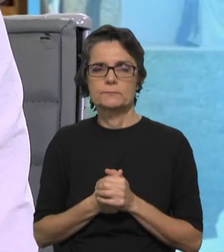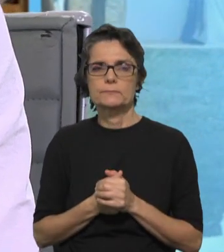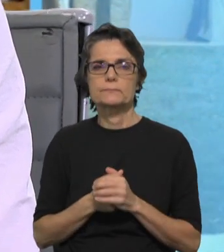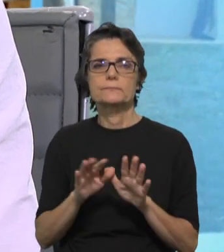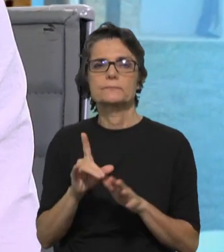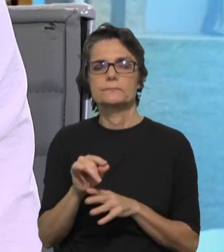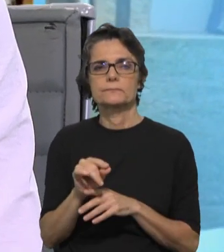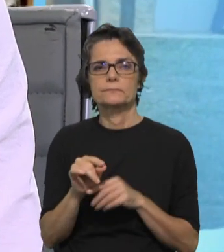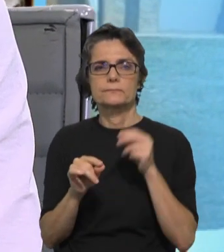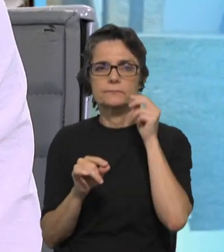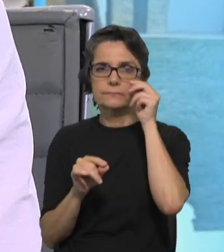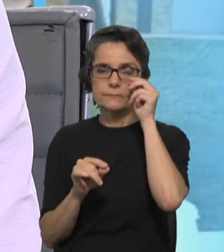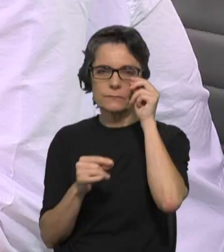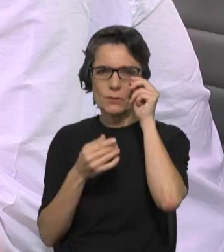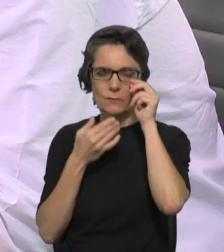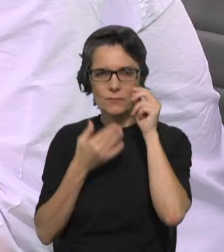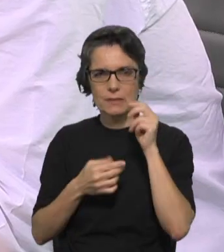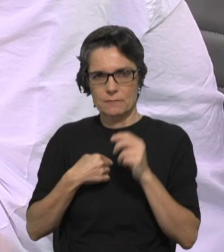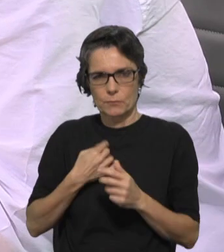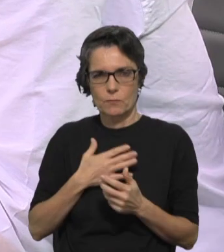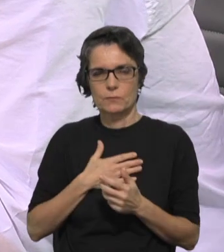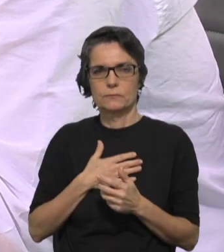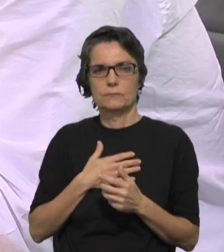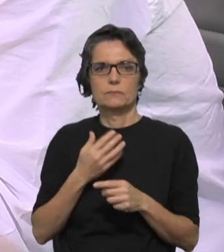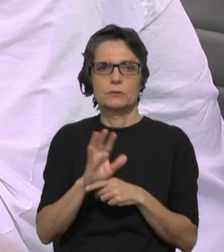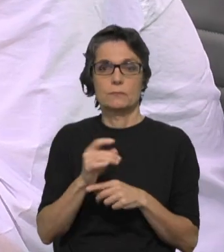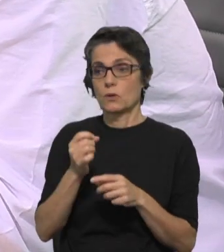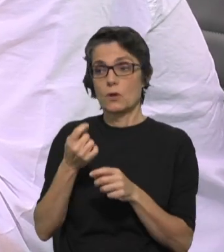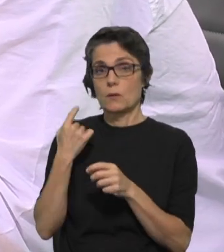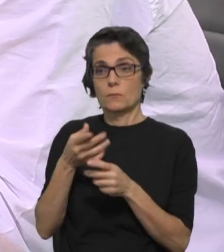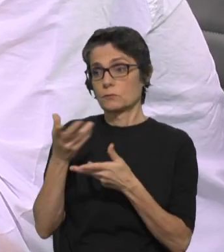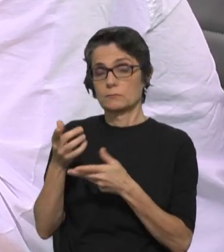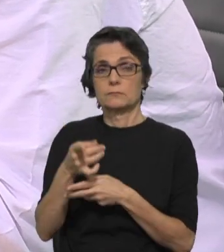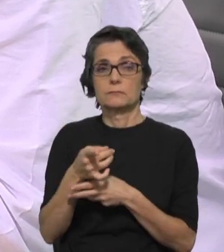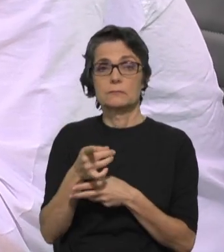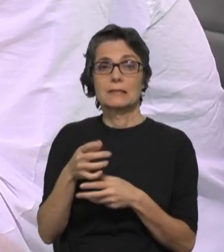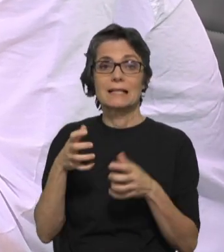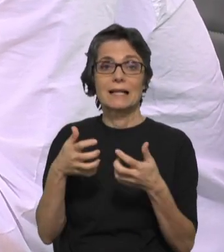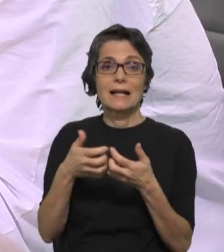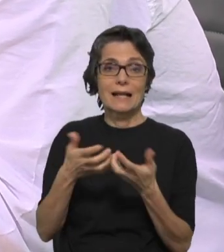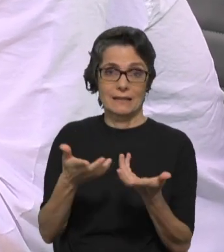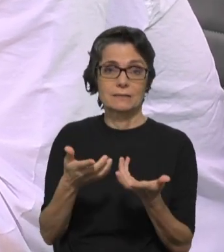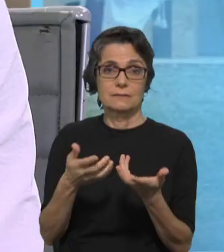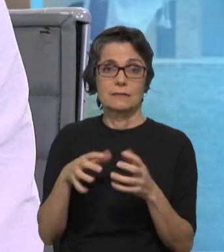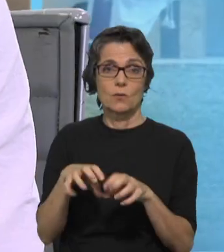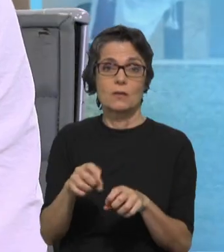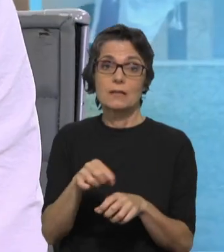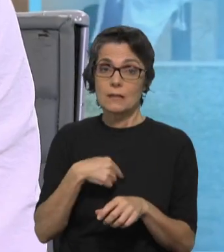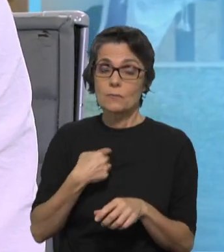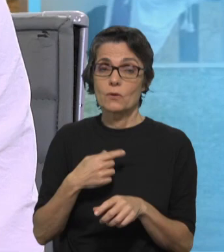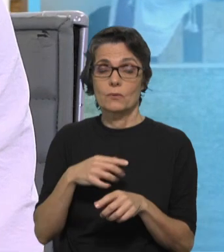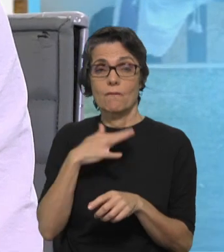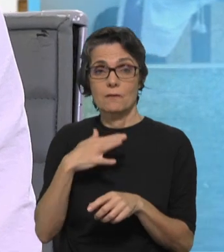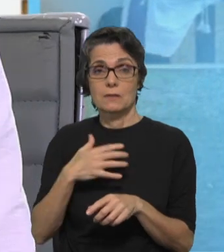também alguma experiência, se calhar, mais pessoal, no sentido, por exemplo, há pouco falámos aqui, a Alfreda referia à questão da guerra, e de facto eu tive familiares que tiveram que